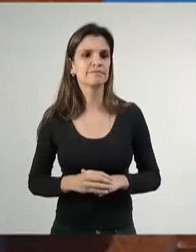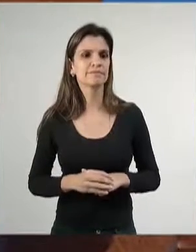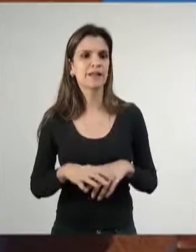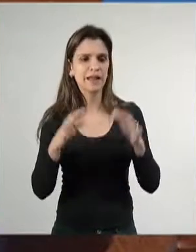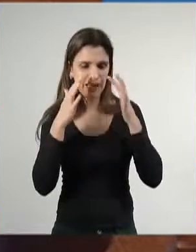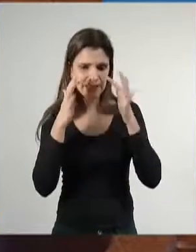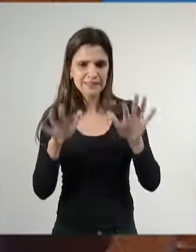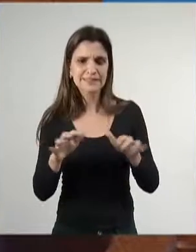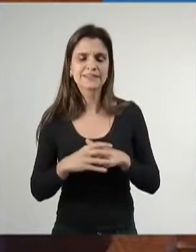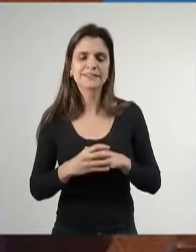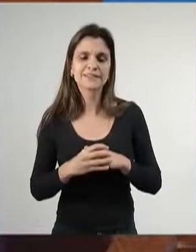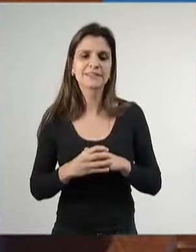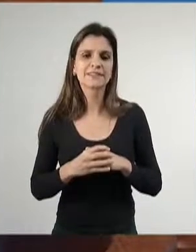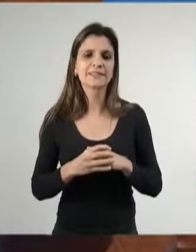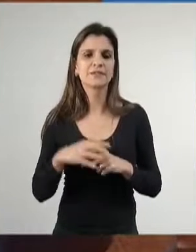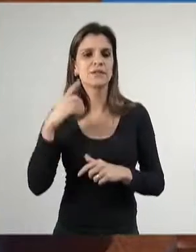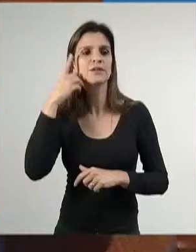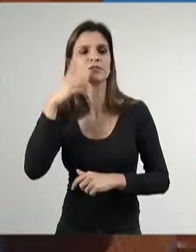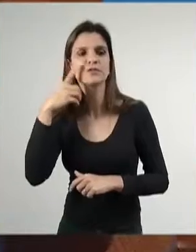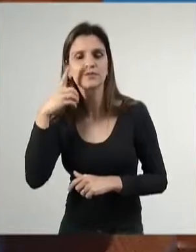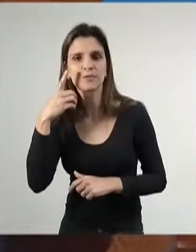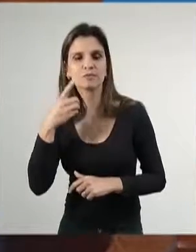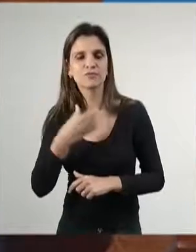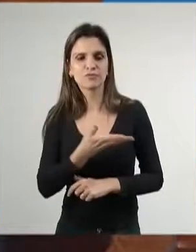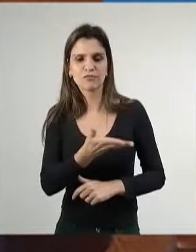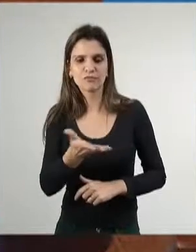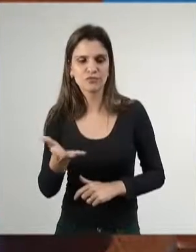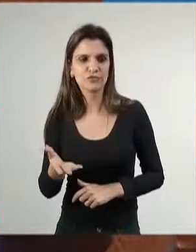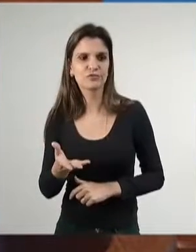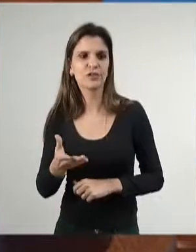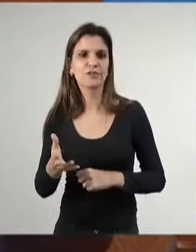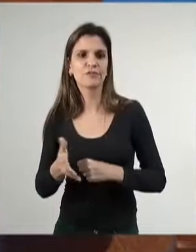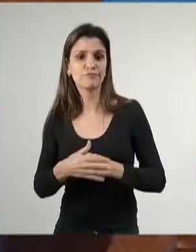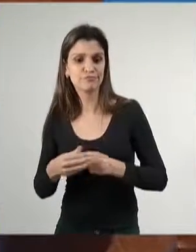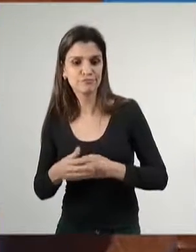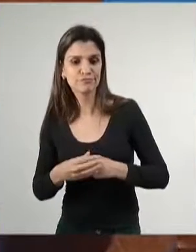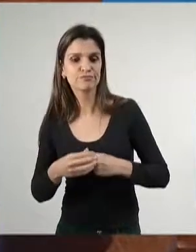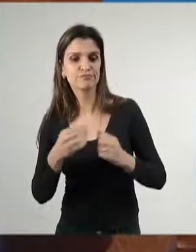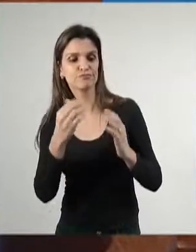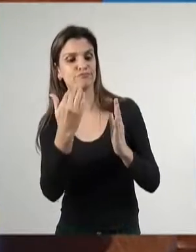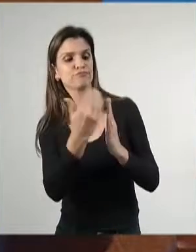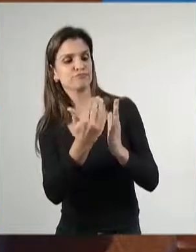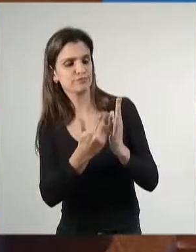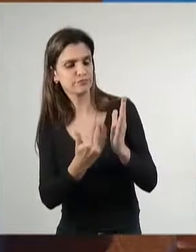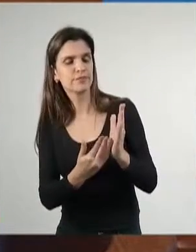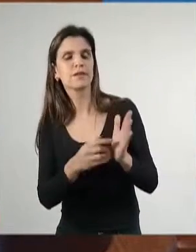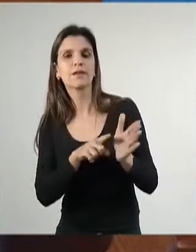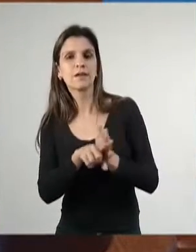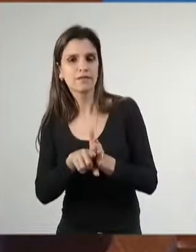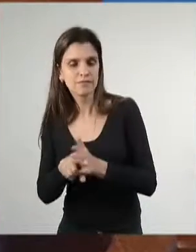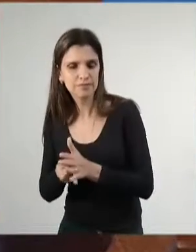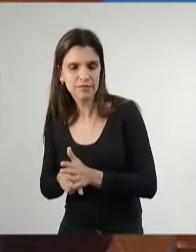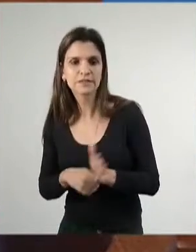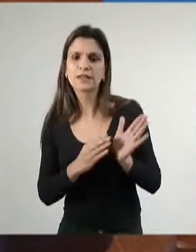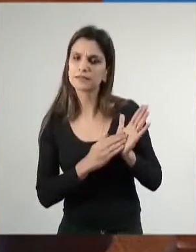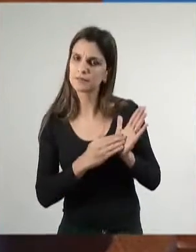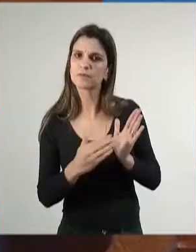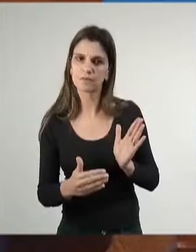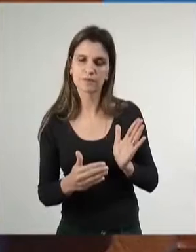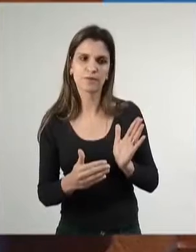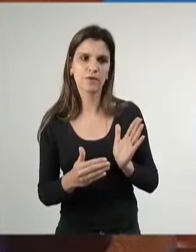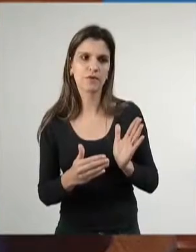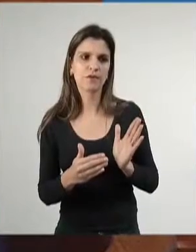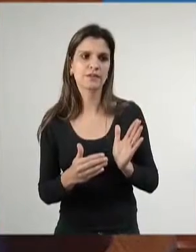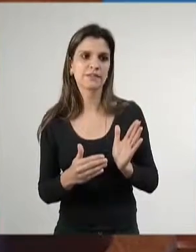atenção dos nobres parlamentares, que tivesse um carinho todo especial por essa proposta, que visa exatamente